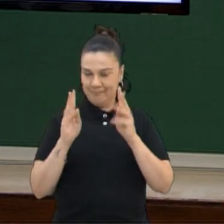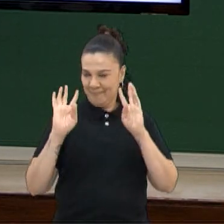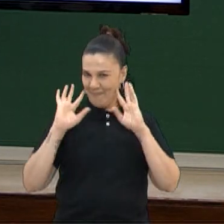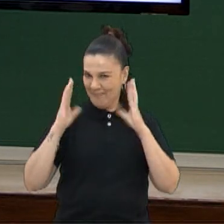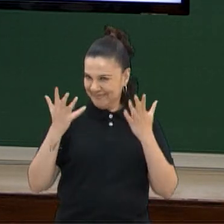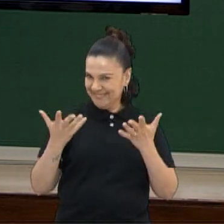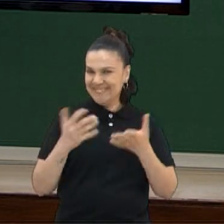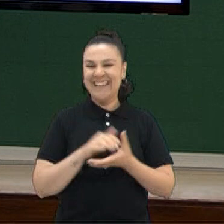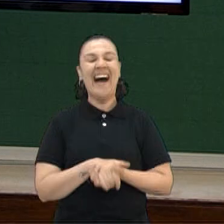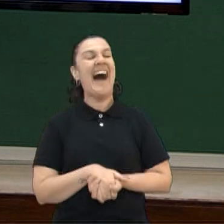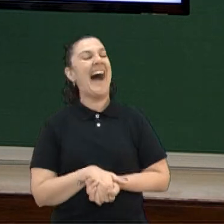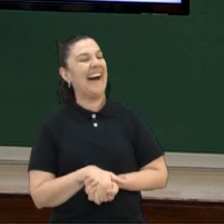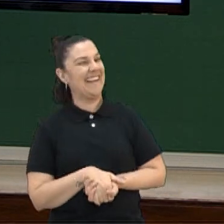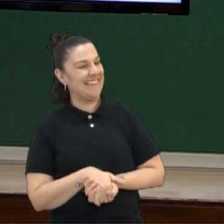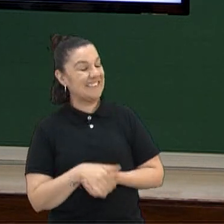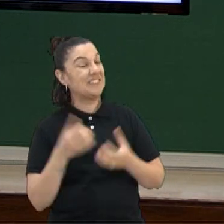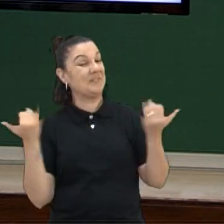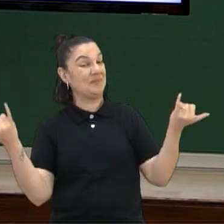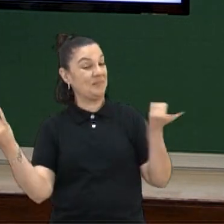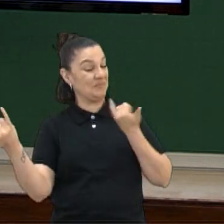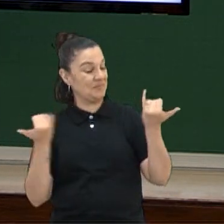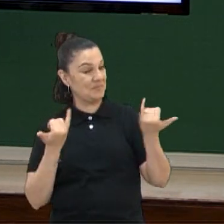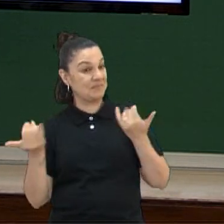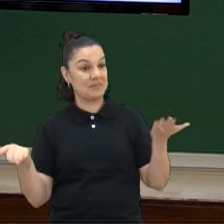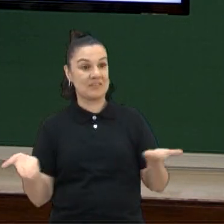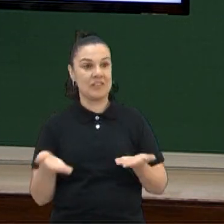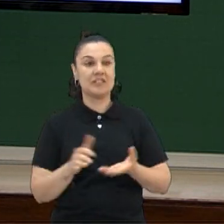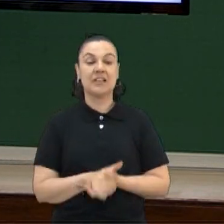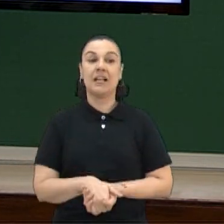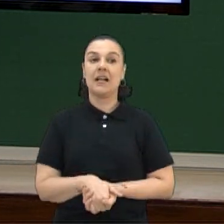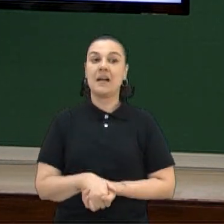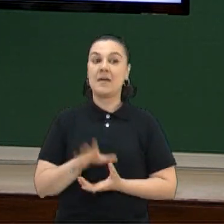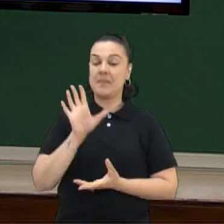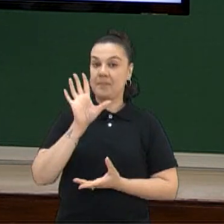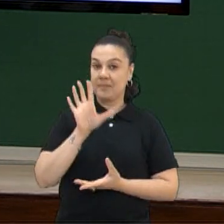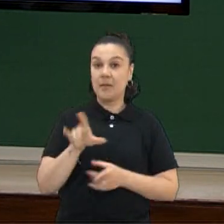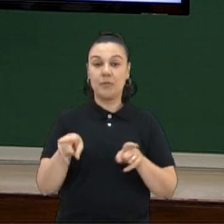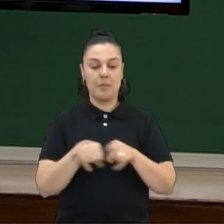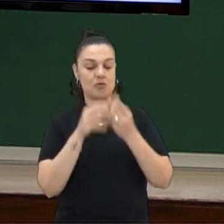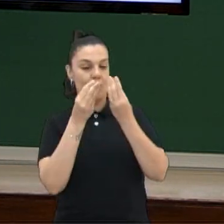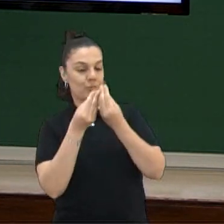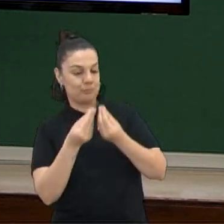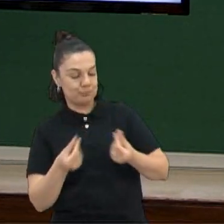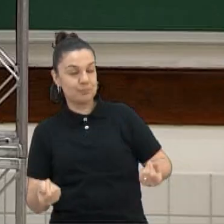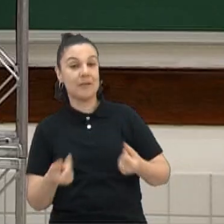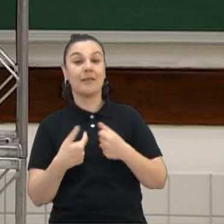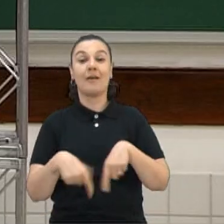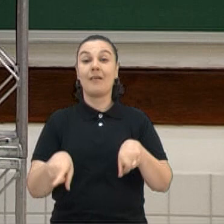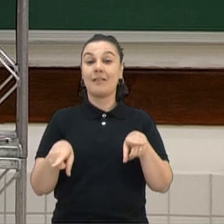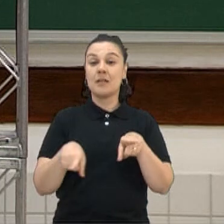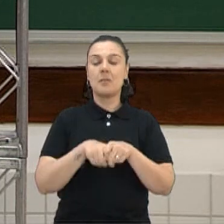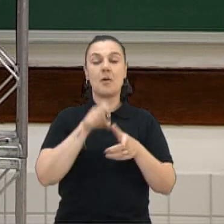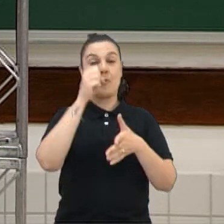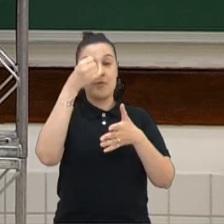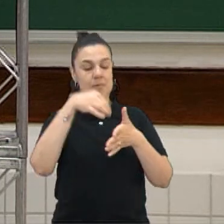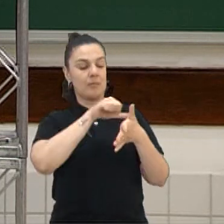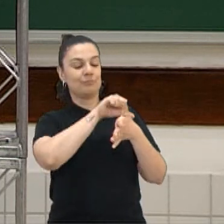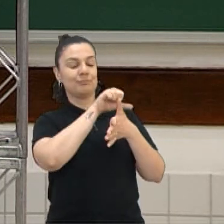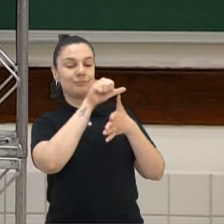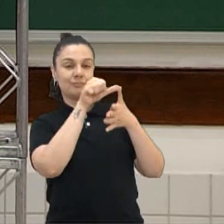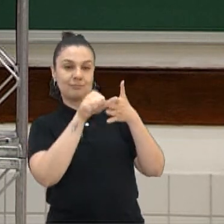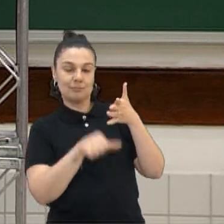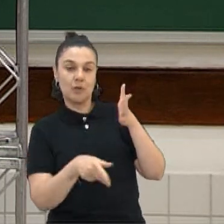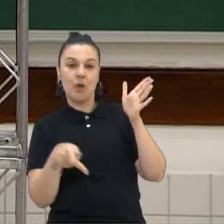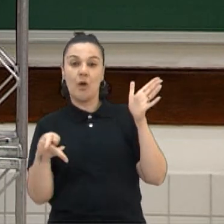de bola? Ai, quanta informação hoje, né? Sobre a solubilidade, lembra quando eu trabalhei as propriedades